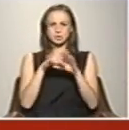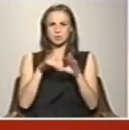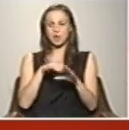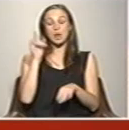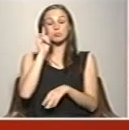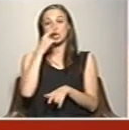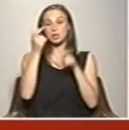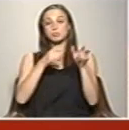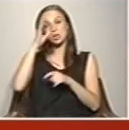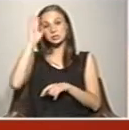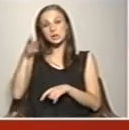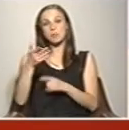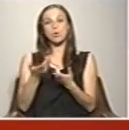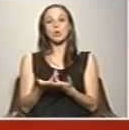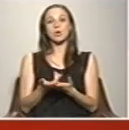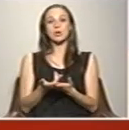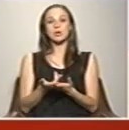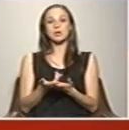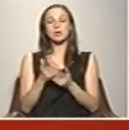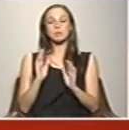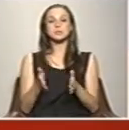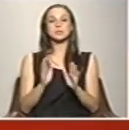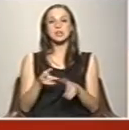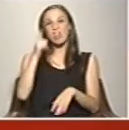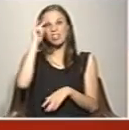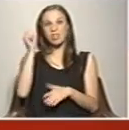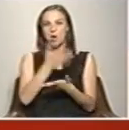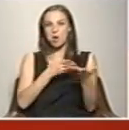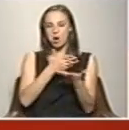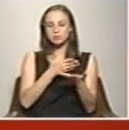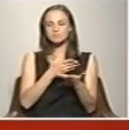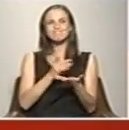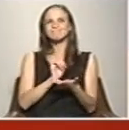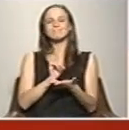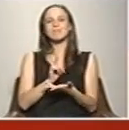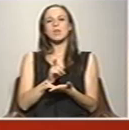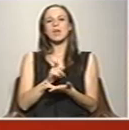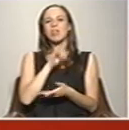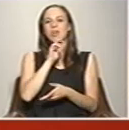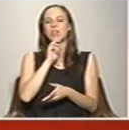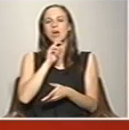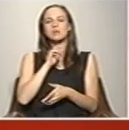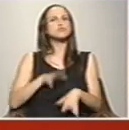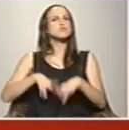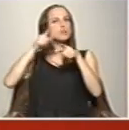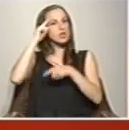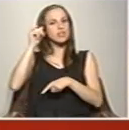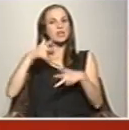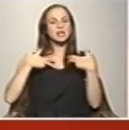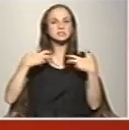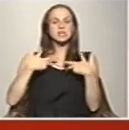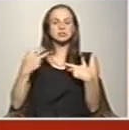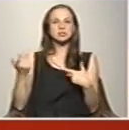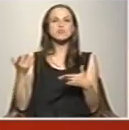que não é um evento que precise de ideias de negócio, ou seja, é um evento de aceleração de ideias. As pessoas podem chegar na sexta-feira sem